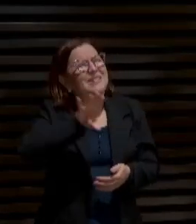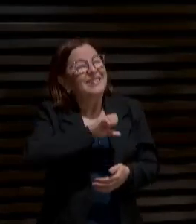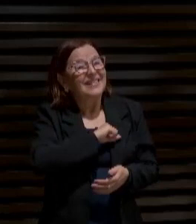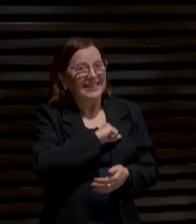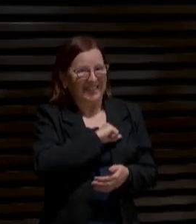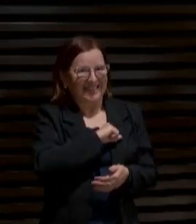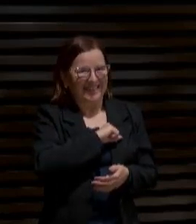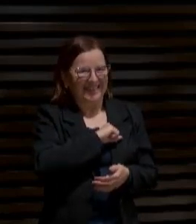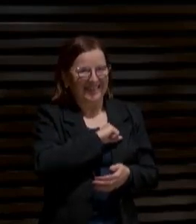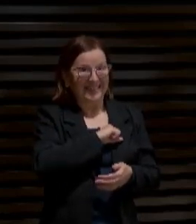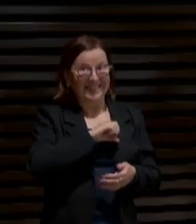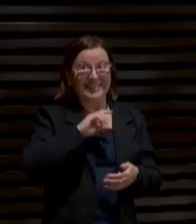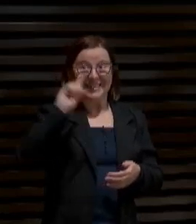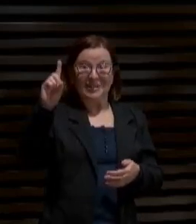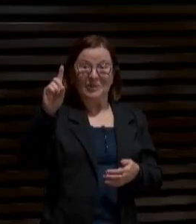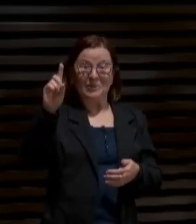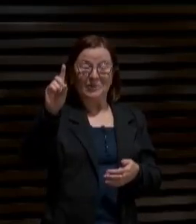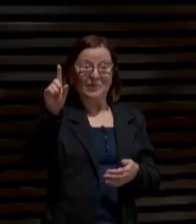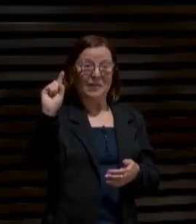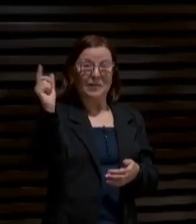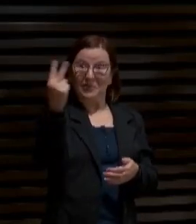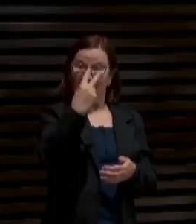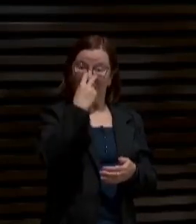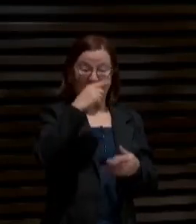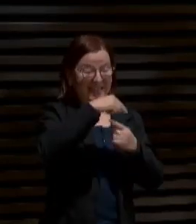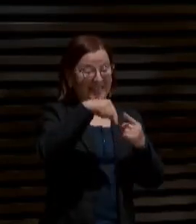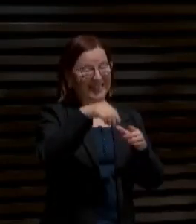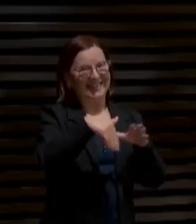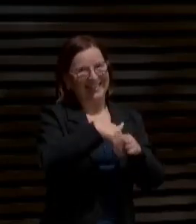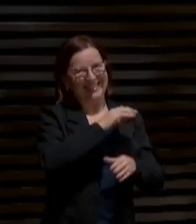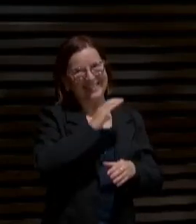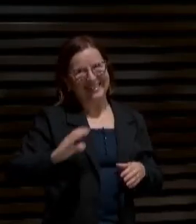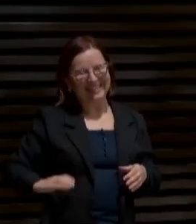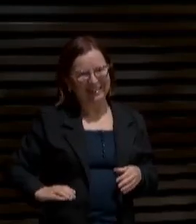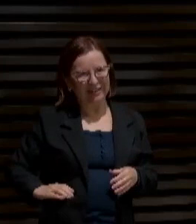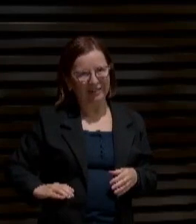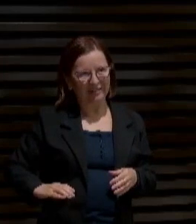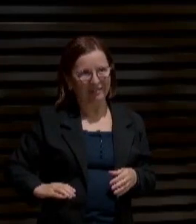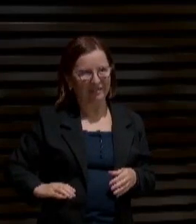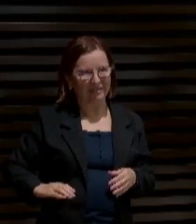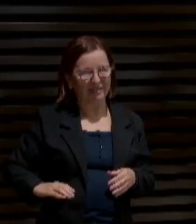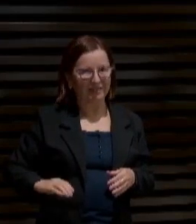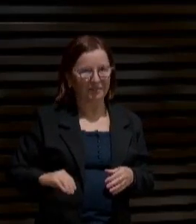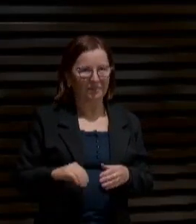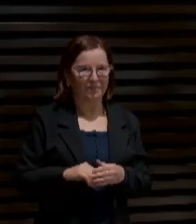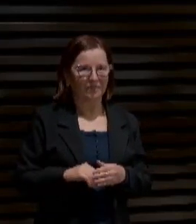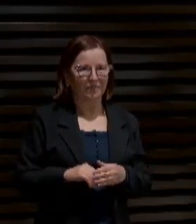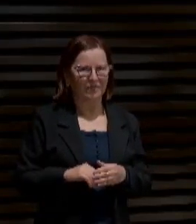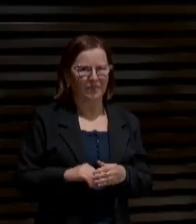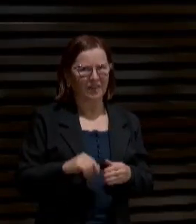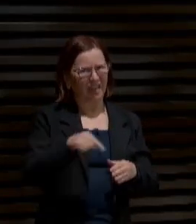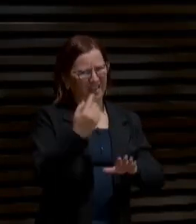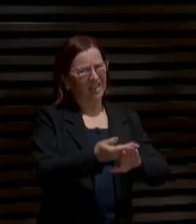e Deus nos ver Santos em Cristo e de como que nós estamos tão distante